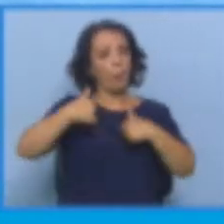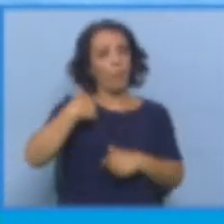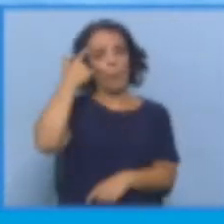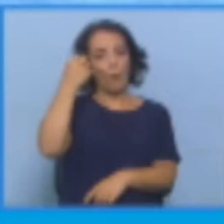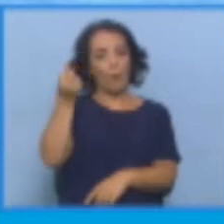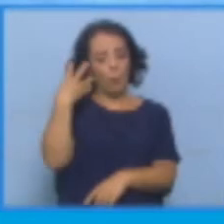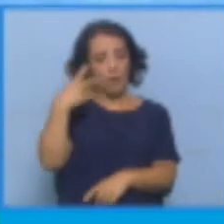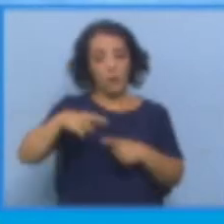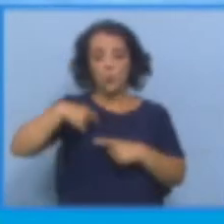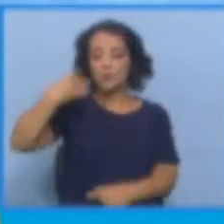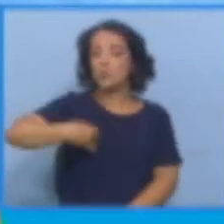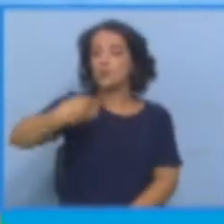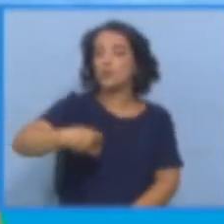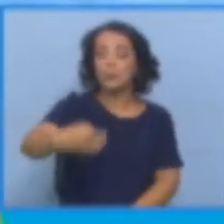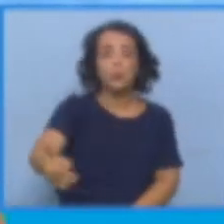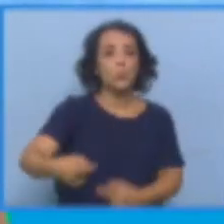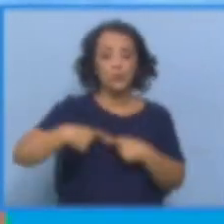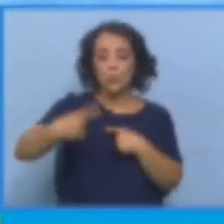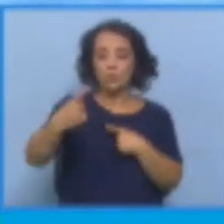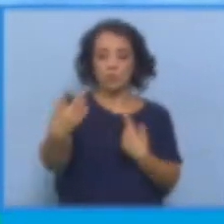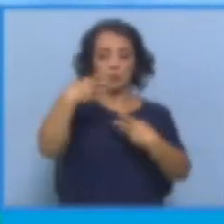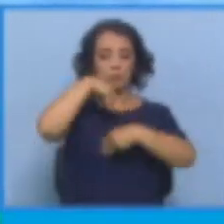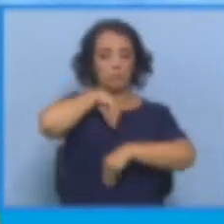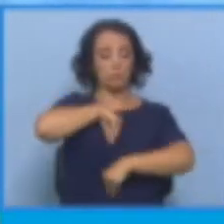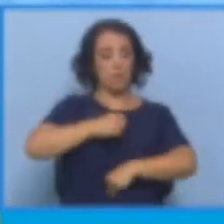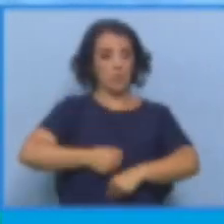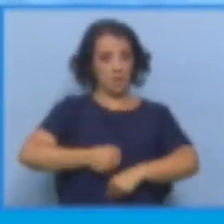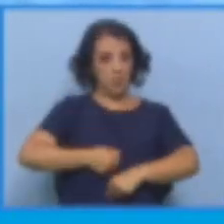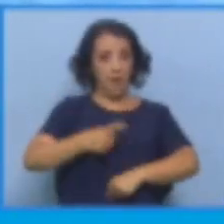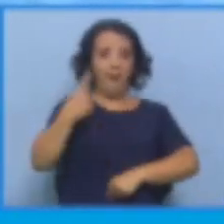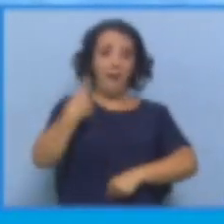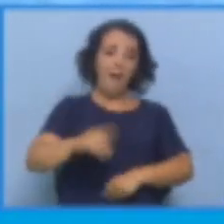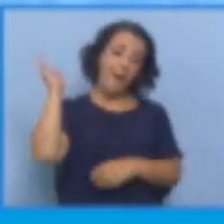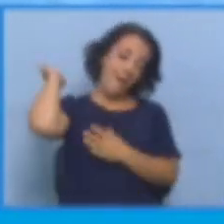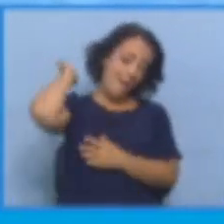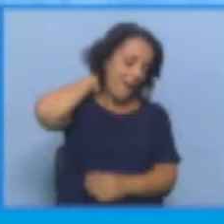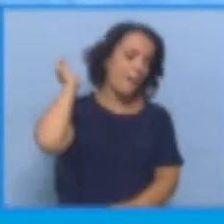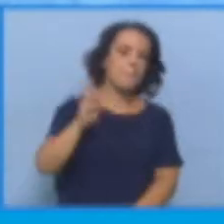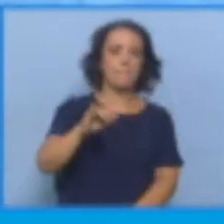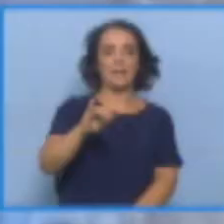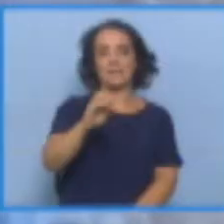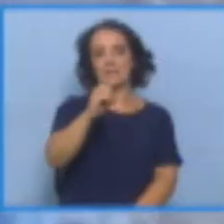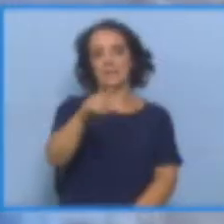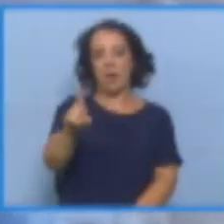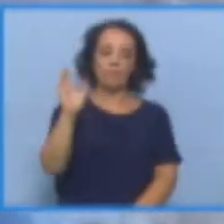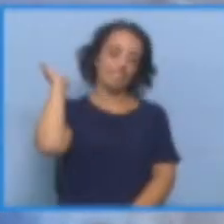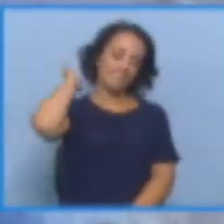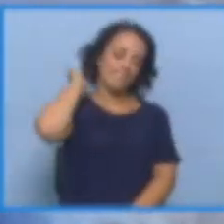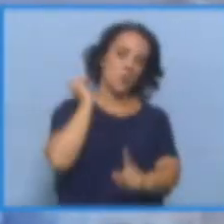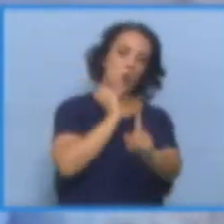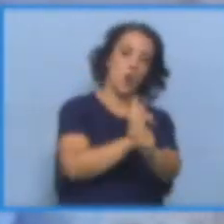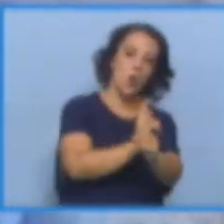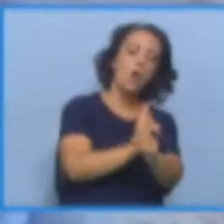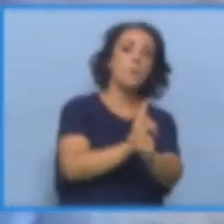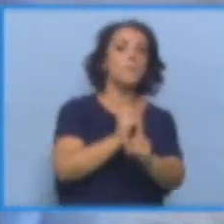os dias, a todos os momentos, enquanto cristãos, são chamados à missão. E cada vez mais eles partem, não é? Todos os anos são